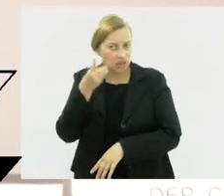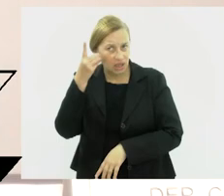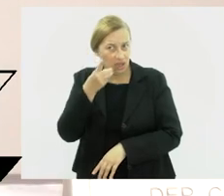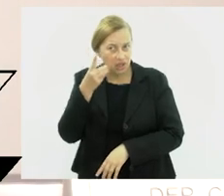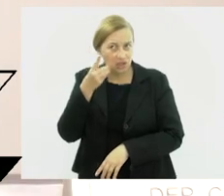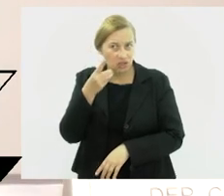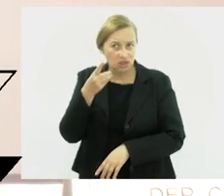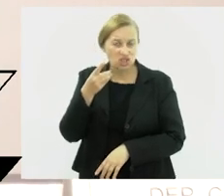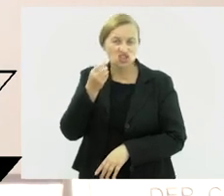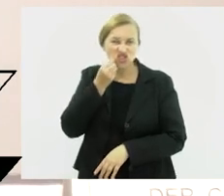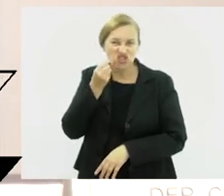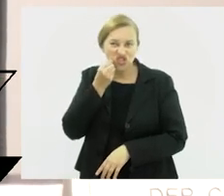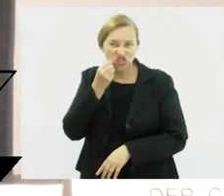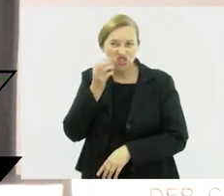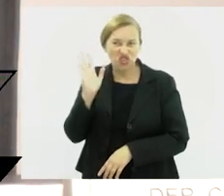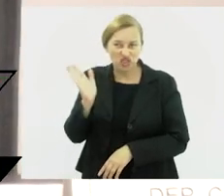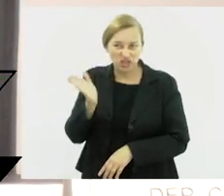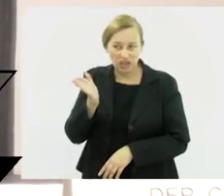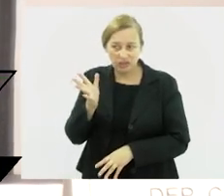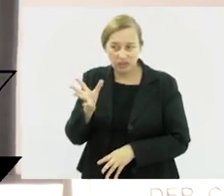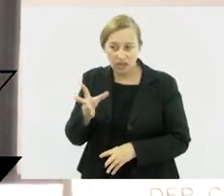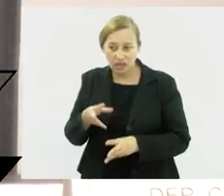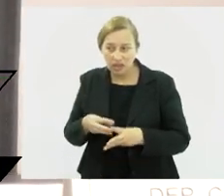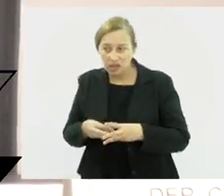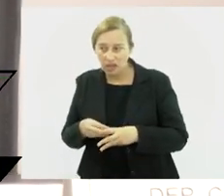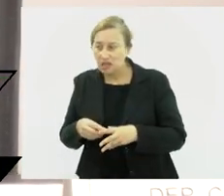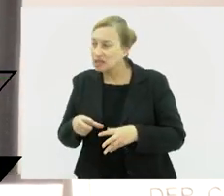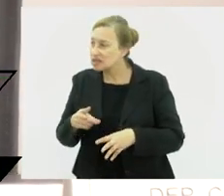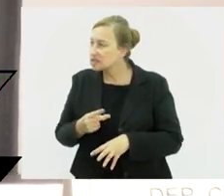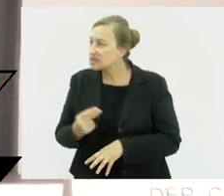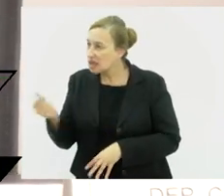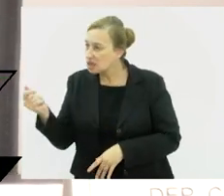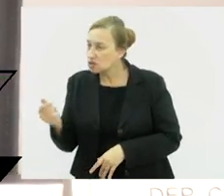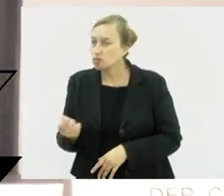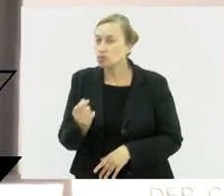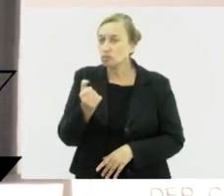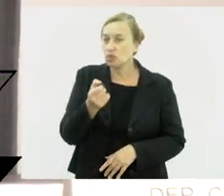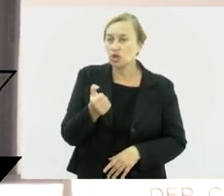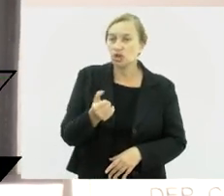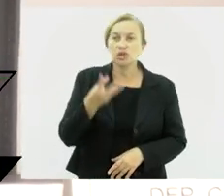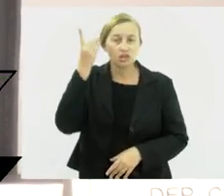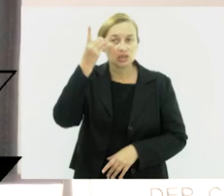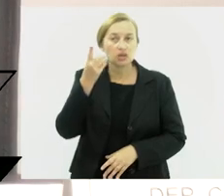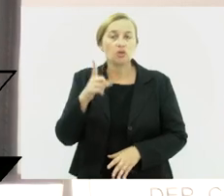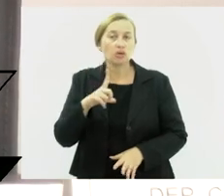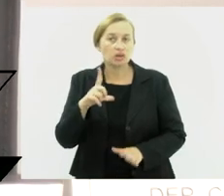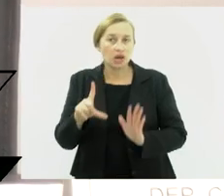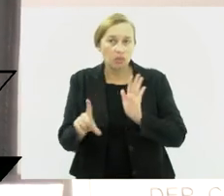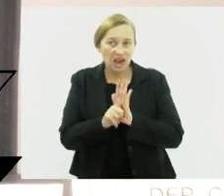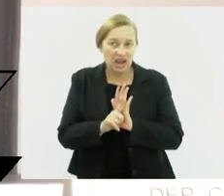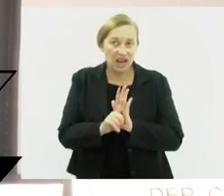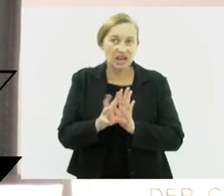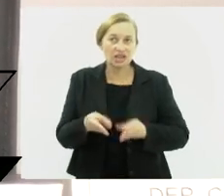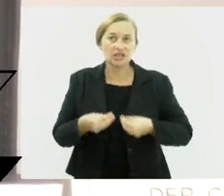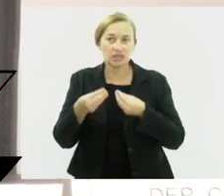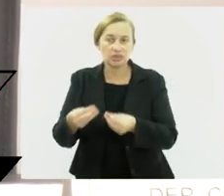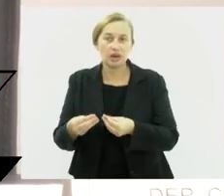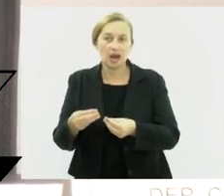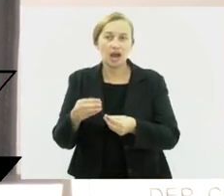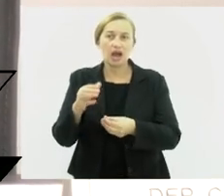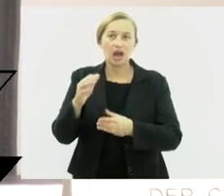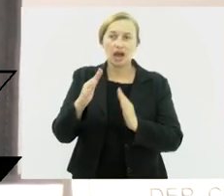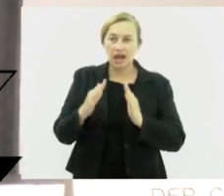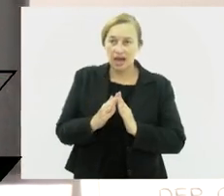não está aqui, o Giovanni Ratinho deve ter dado uma levantada. Seria interessante, como a lei diz que tem que entregar um abrigo municipal,